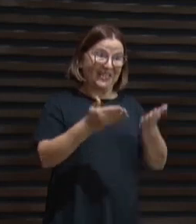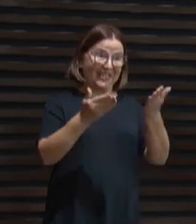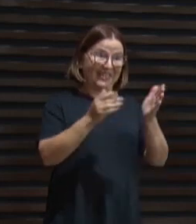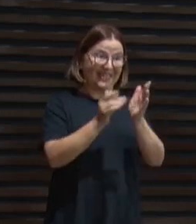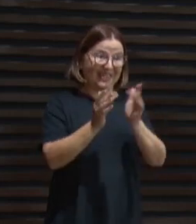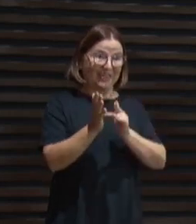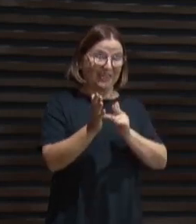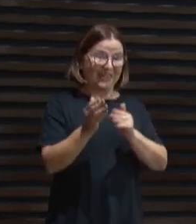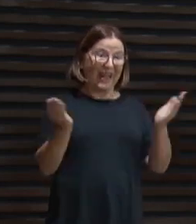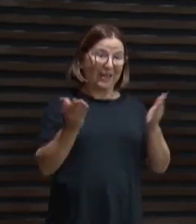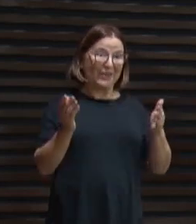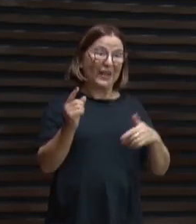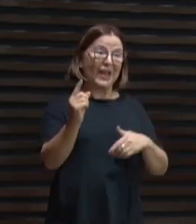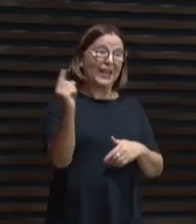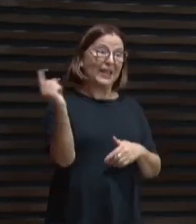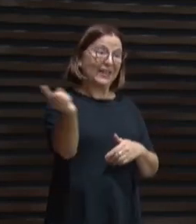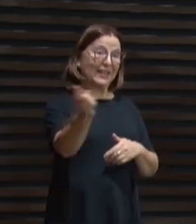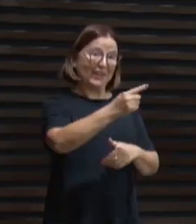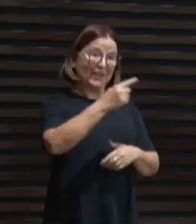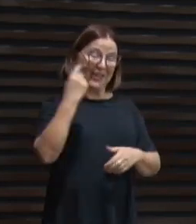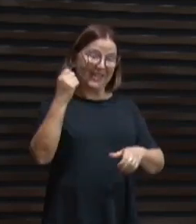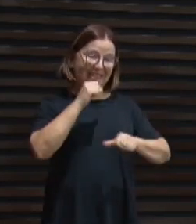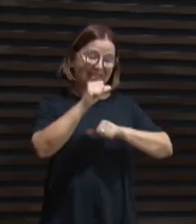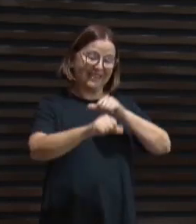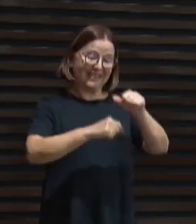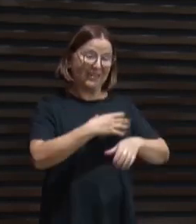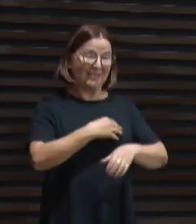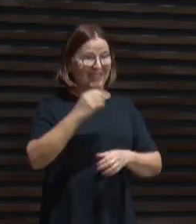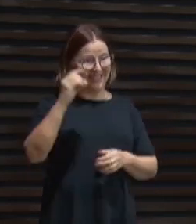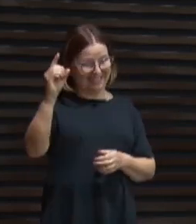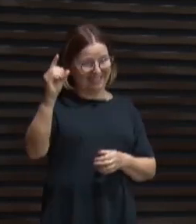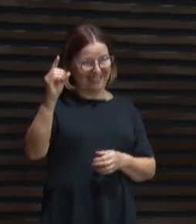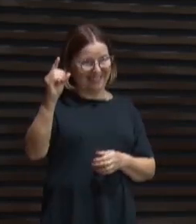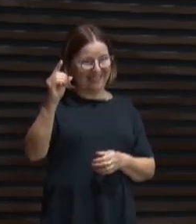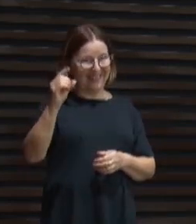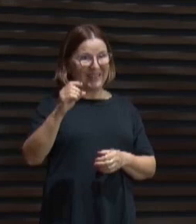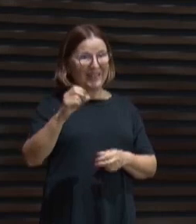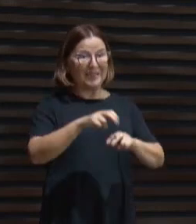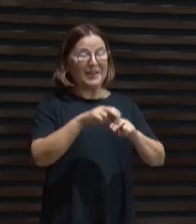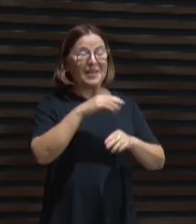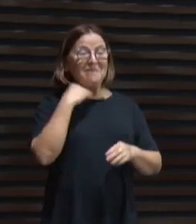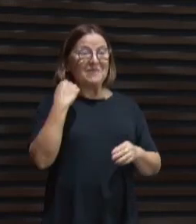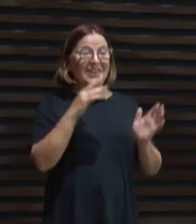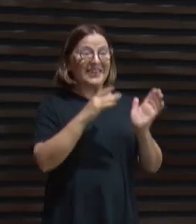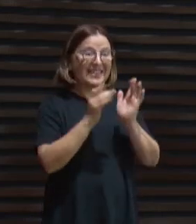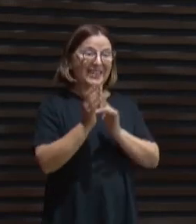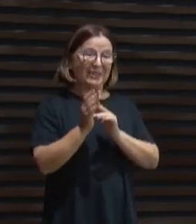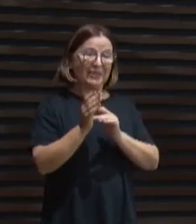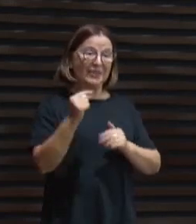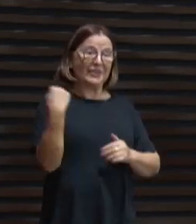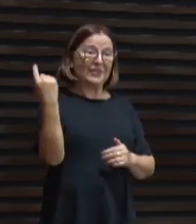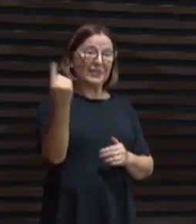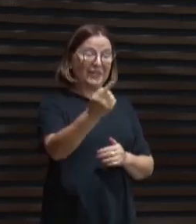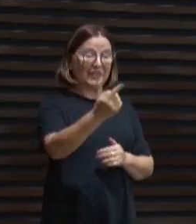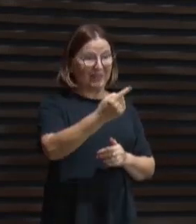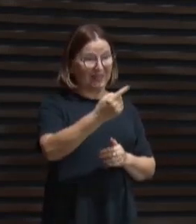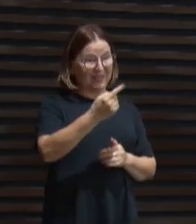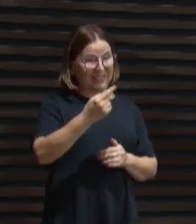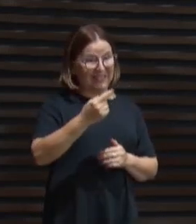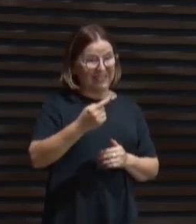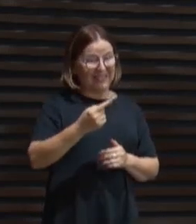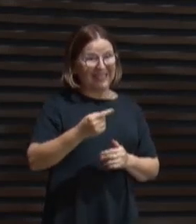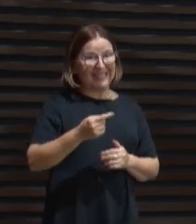Pela sua morte, nós fomos desmanchados na cruz. Pela sua morte, a obra do capeta foi